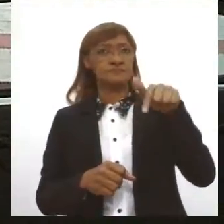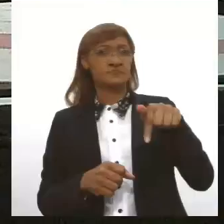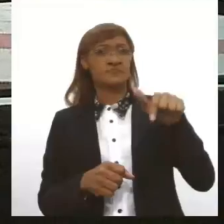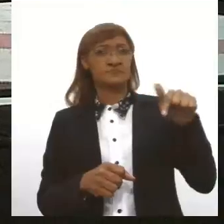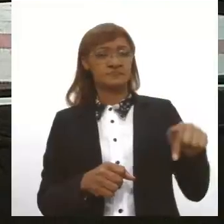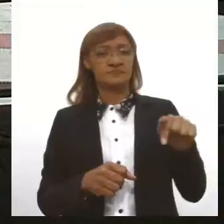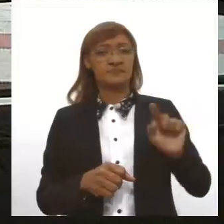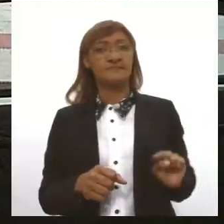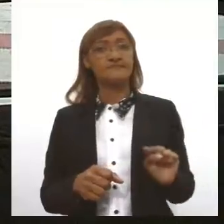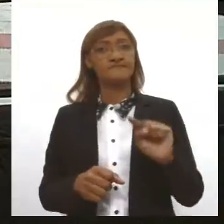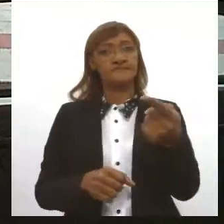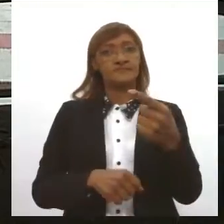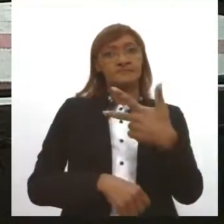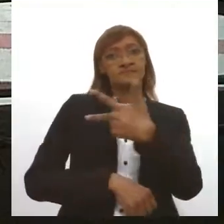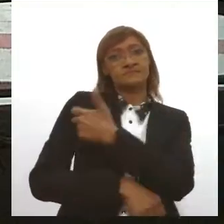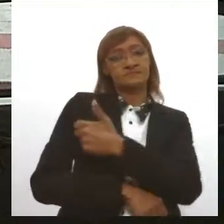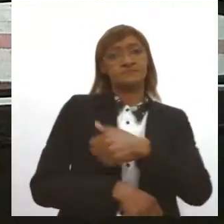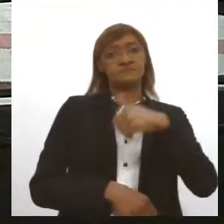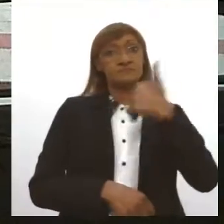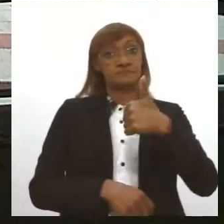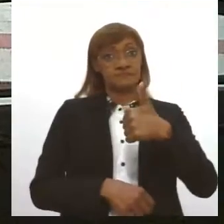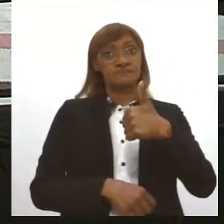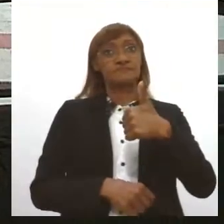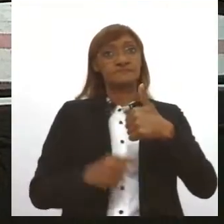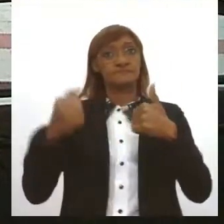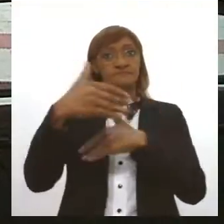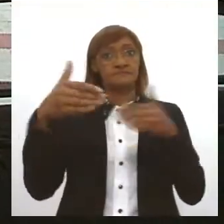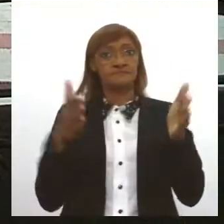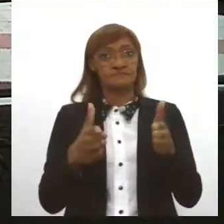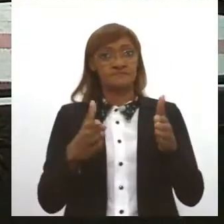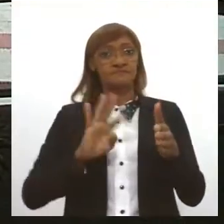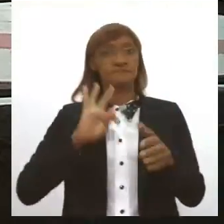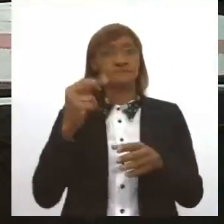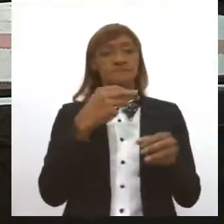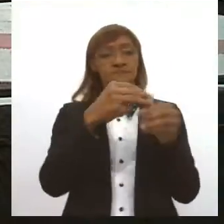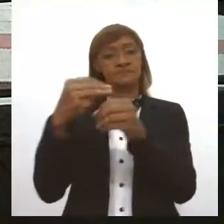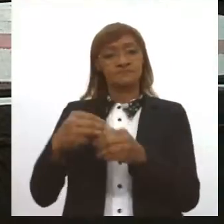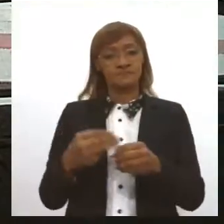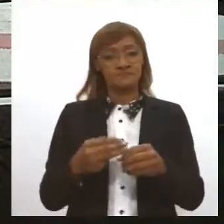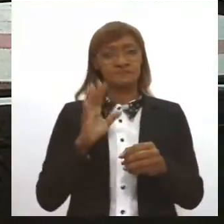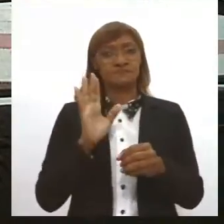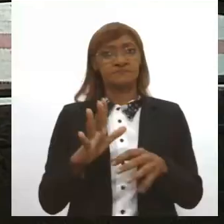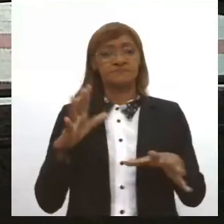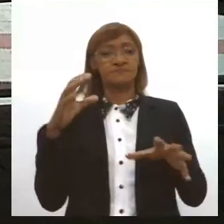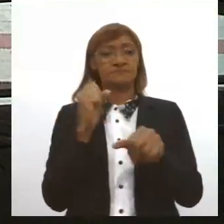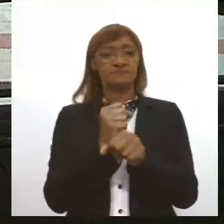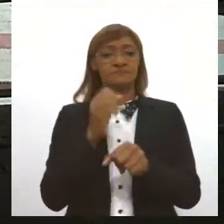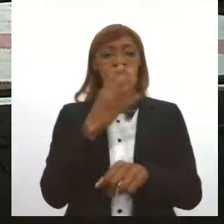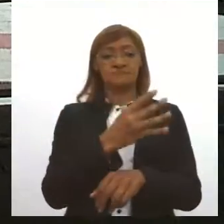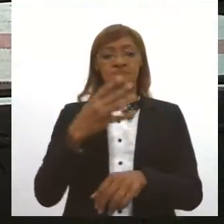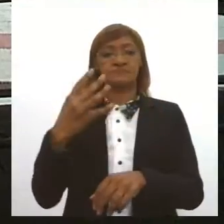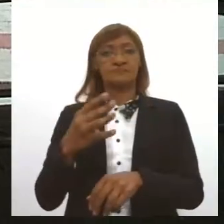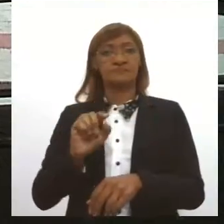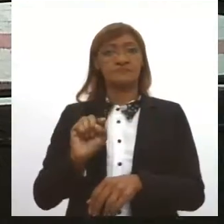54.877 doses da primeira remessa aos municípios, sendo que dessas foram aplicadas